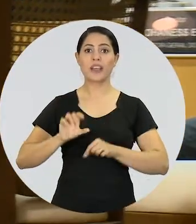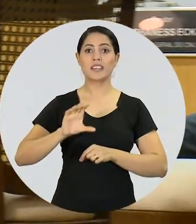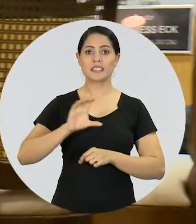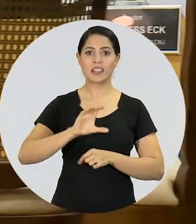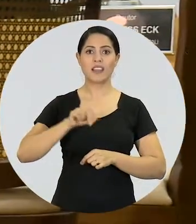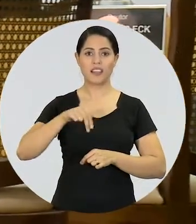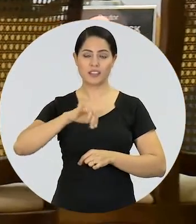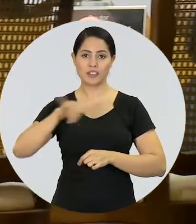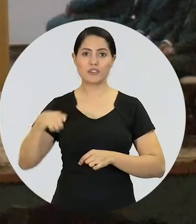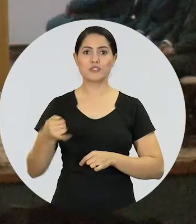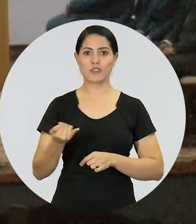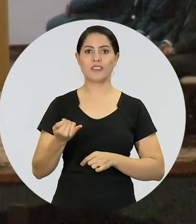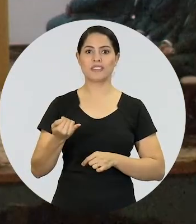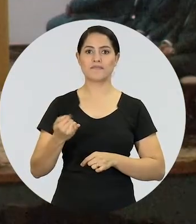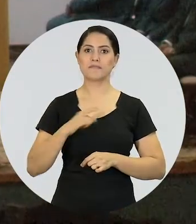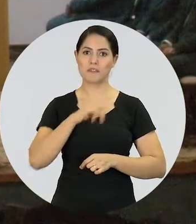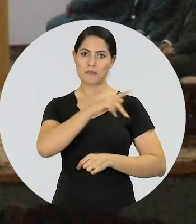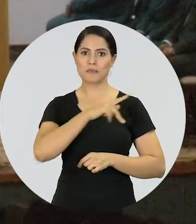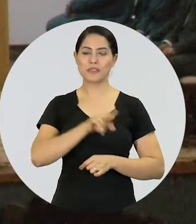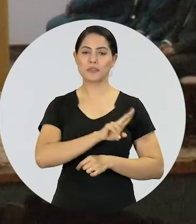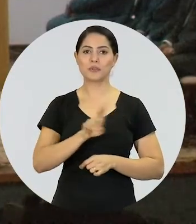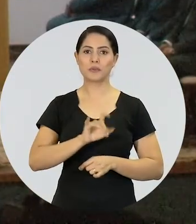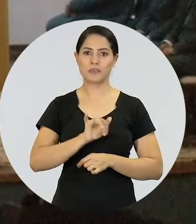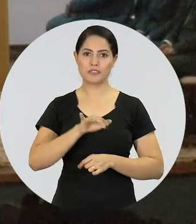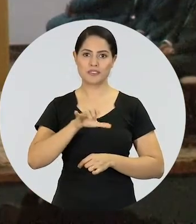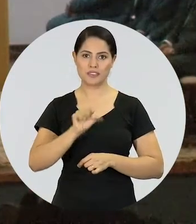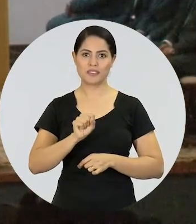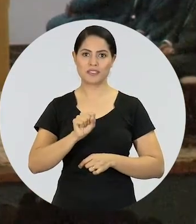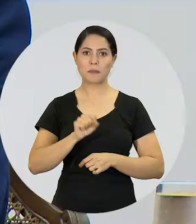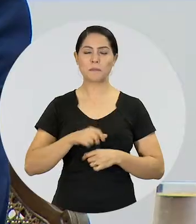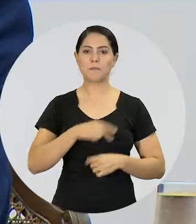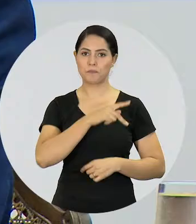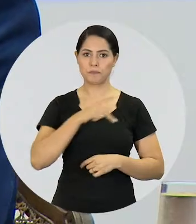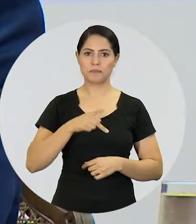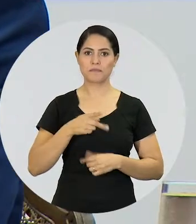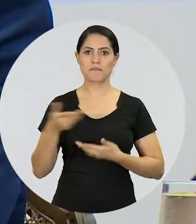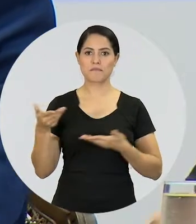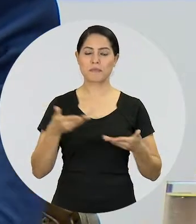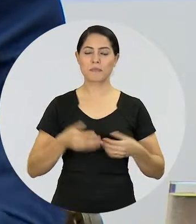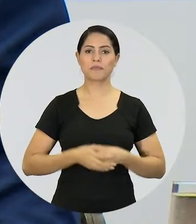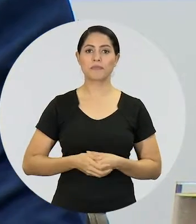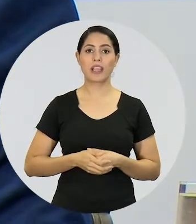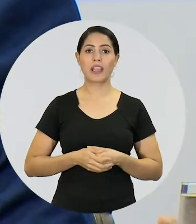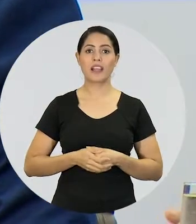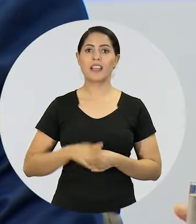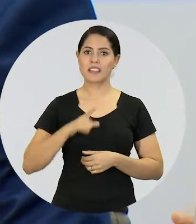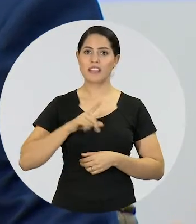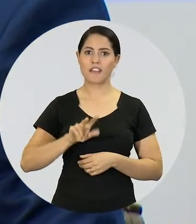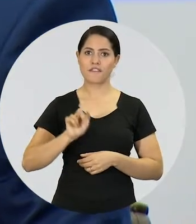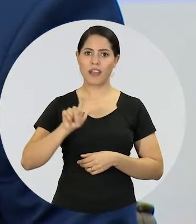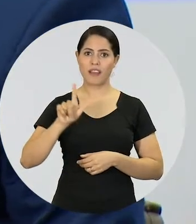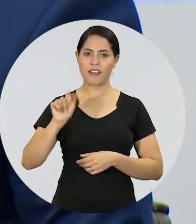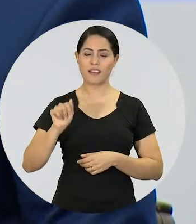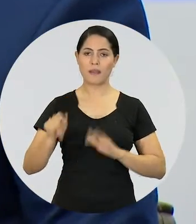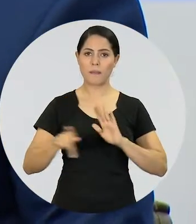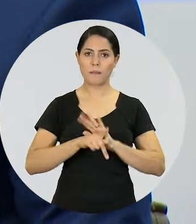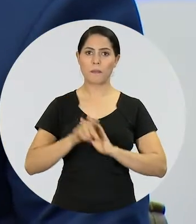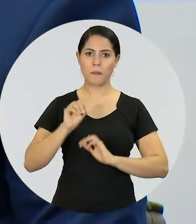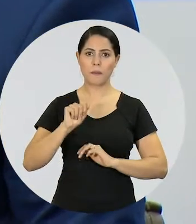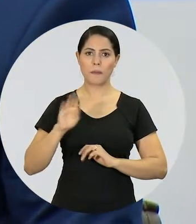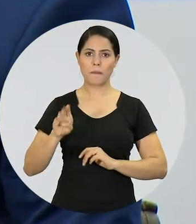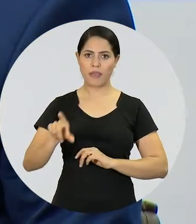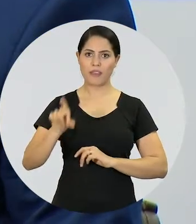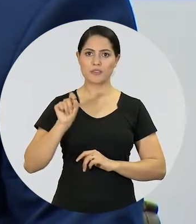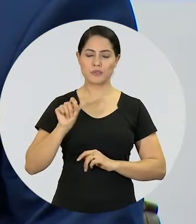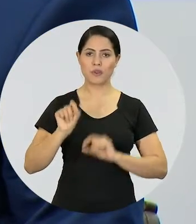foi conduzida pelo ministro e presidente do CNJ, Dias Toffoli. Nas vagas destinadas aos representantes da Ordem